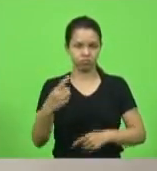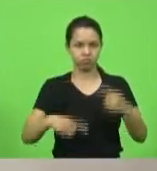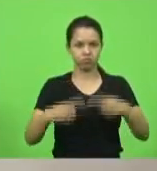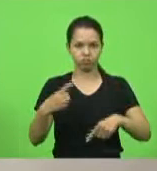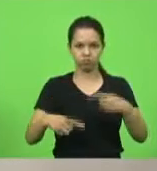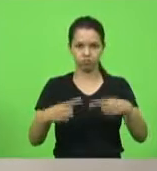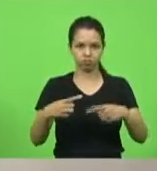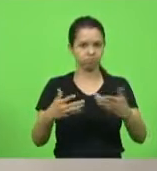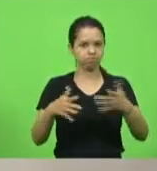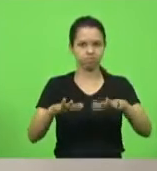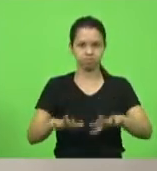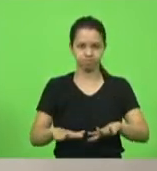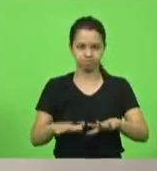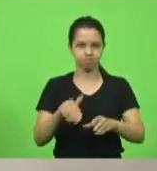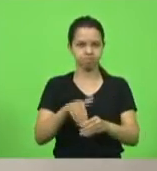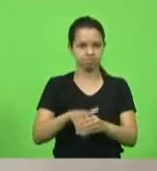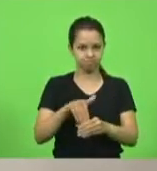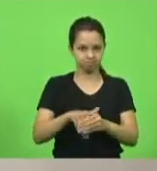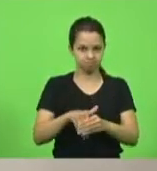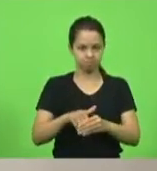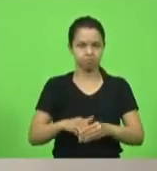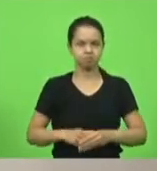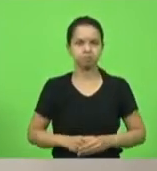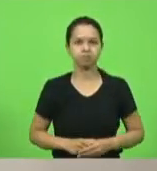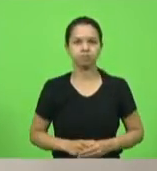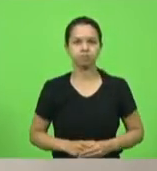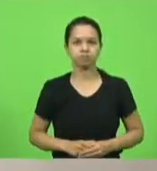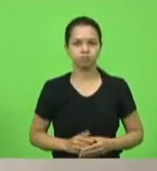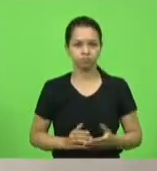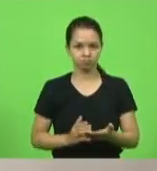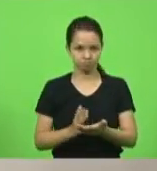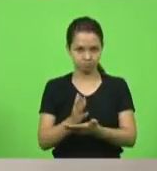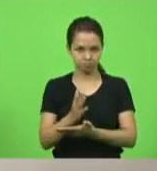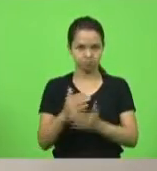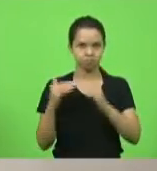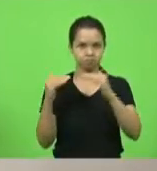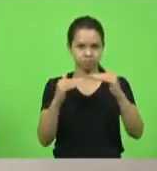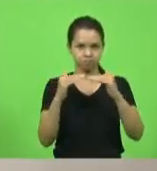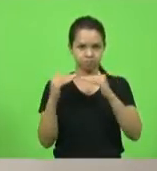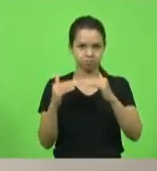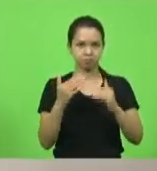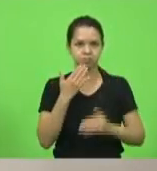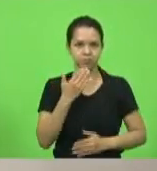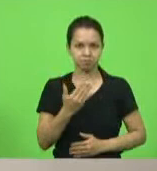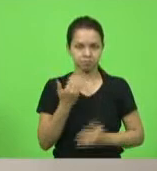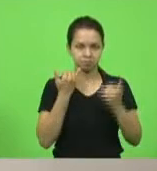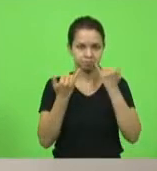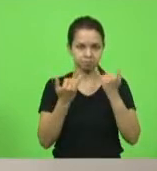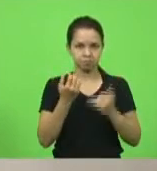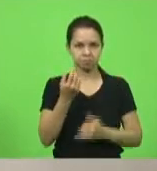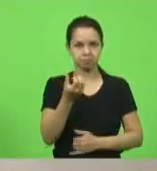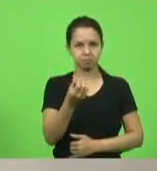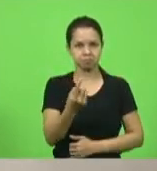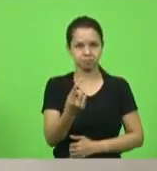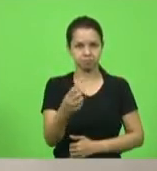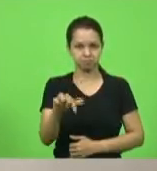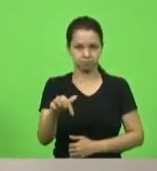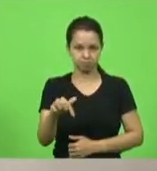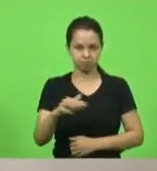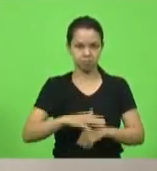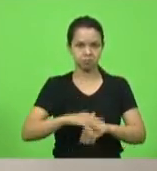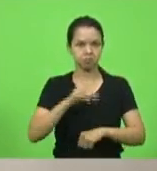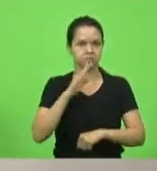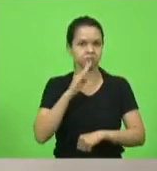discutir, em votação. Deputados que aprovam, permaneçam como se encontra. Aprovado por unanimidade. Pedindo informação 67, autor deputado Bruno